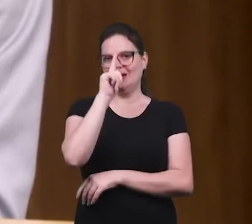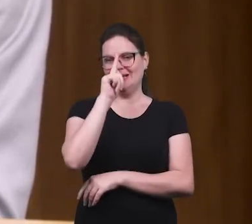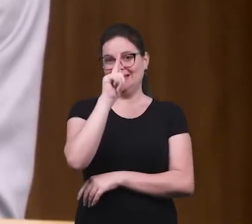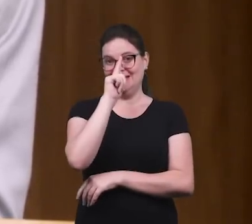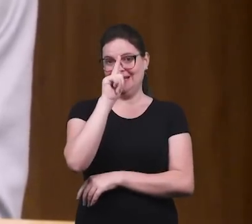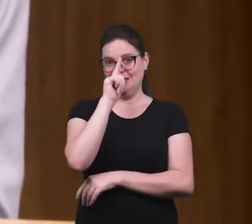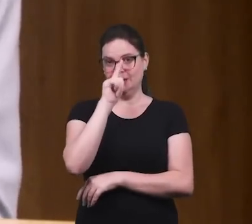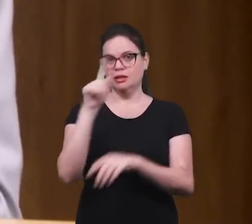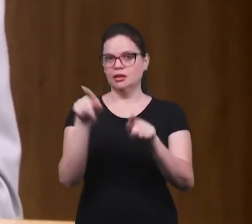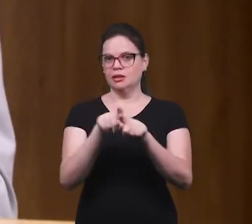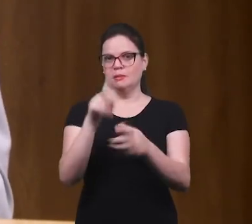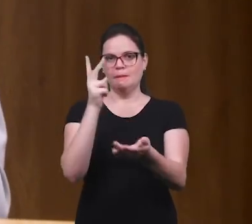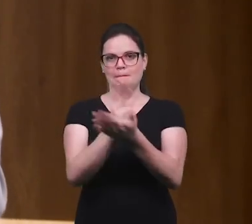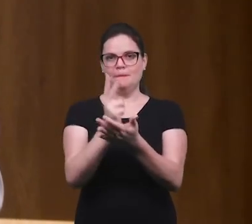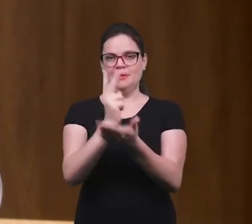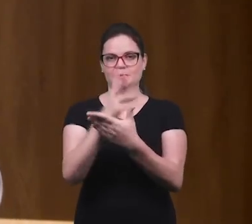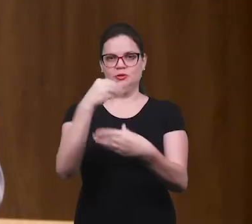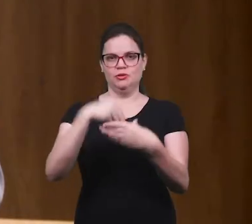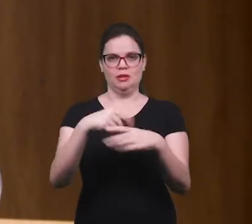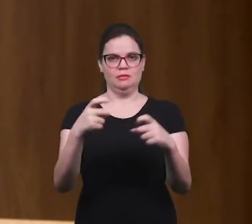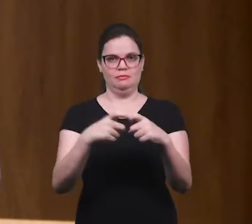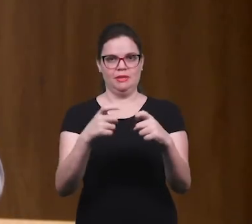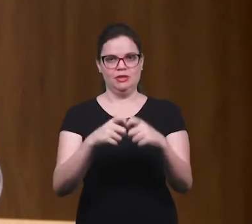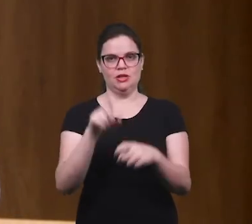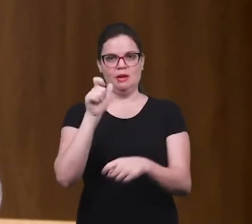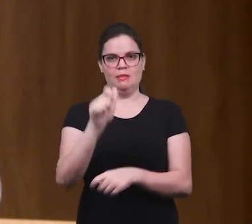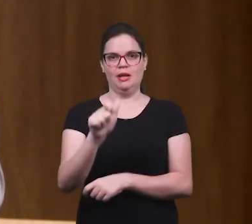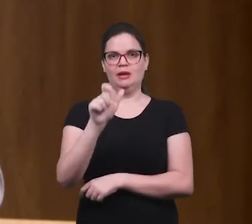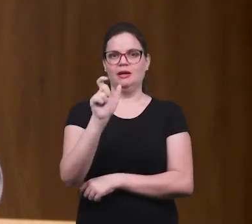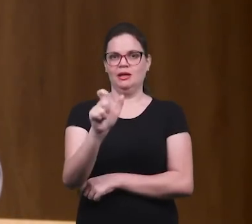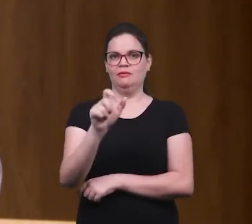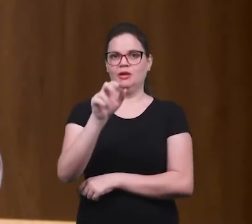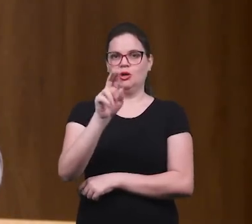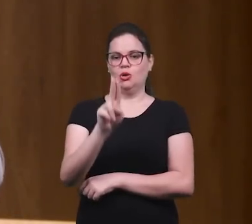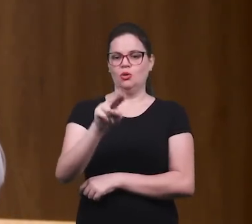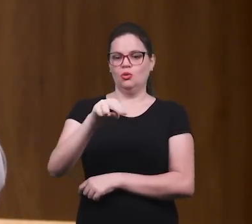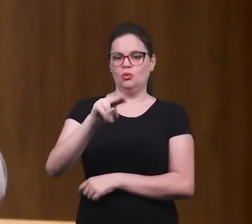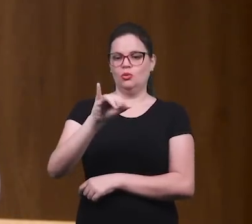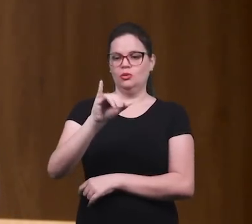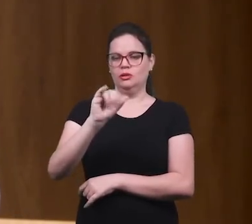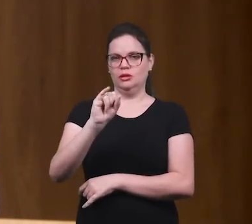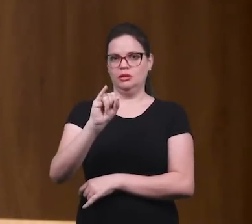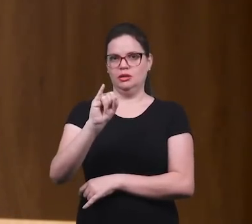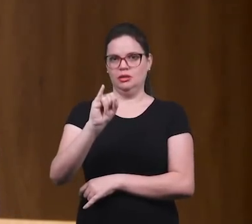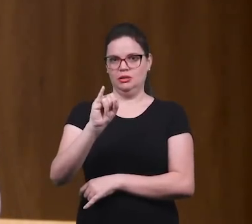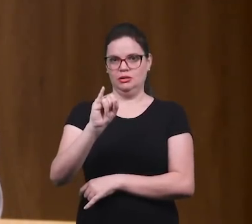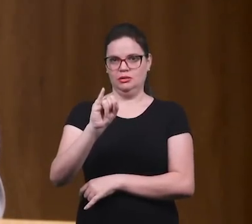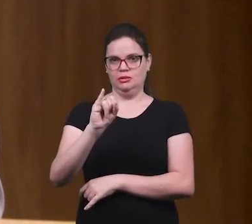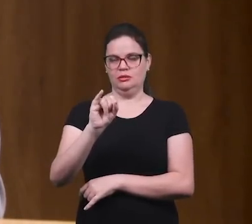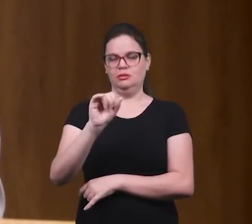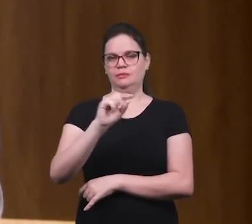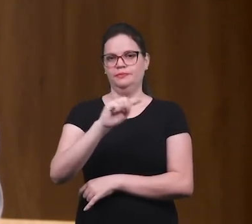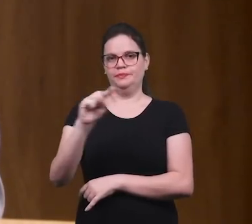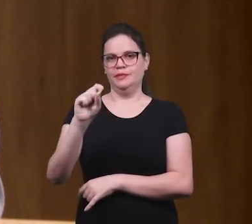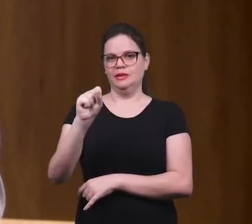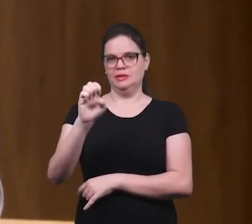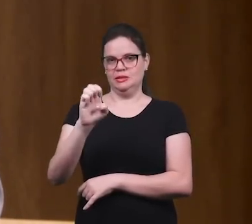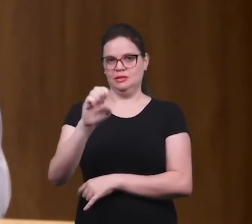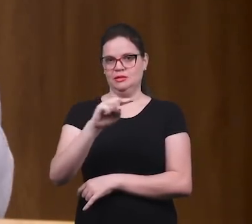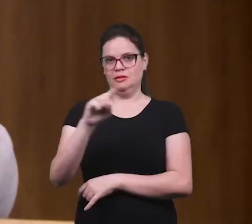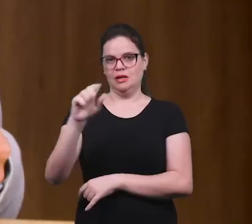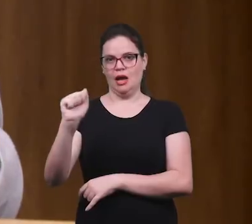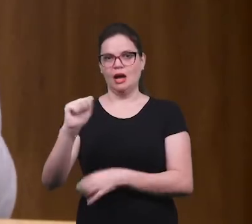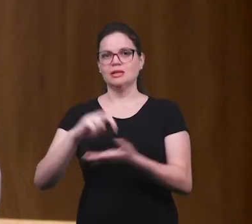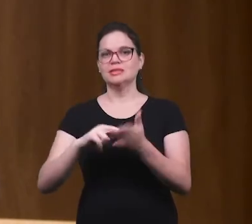coisa interessante. Quando ele fala assim, uniciar era costurar. E era uma expressão que era usada